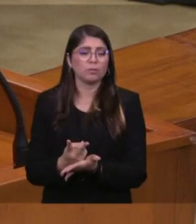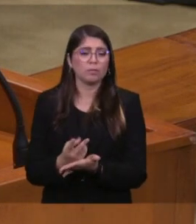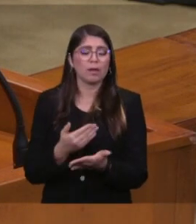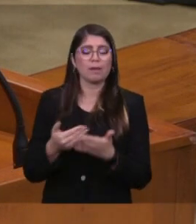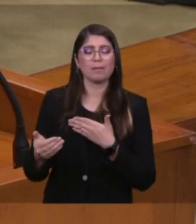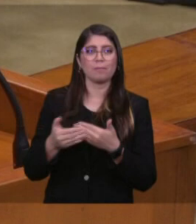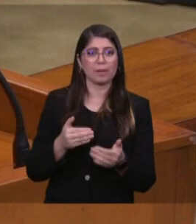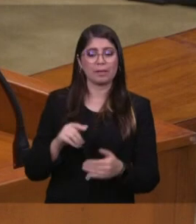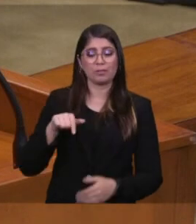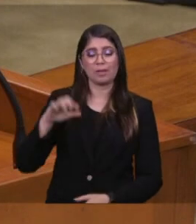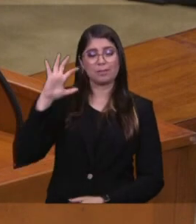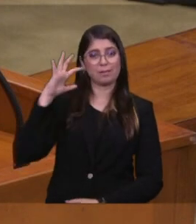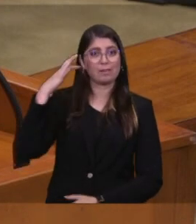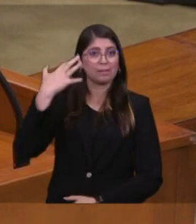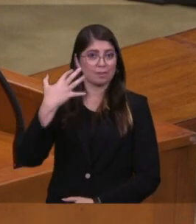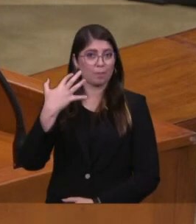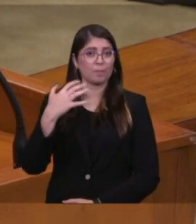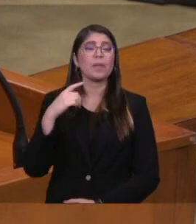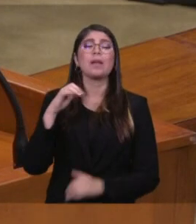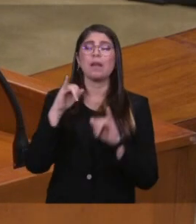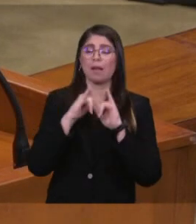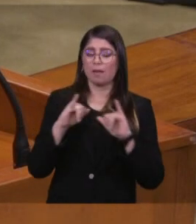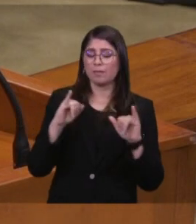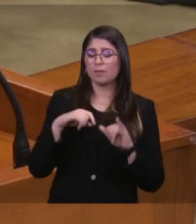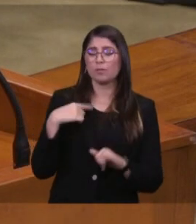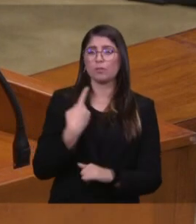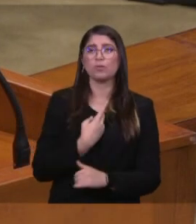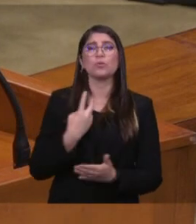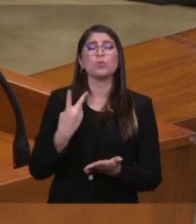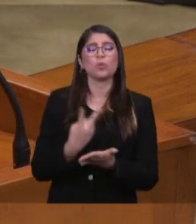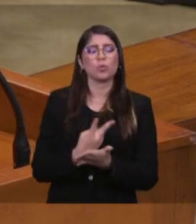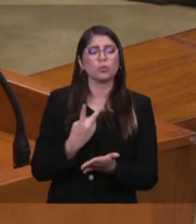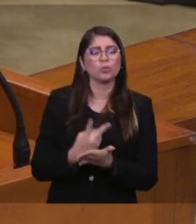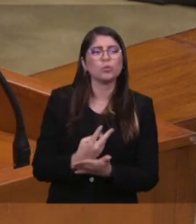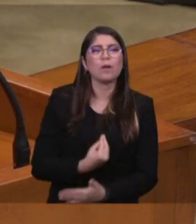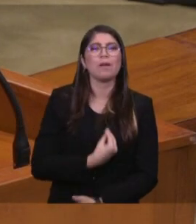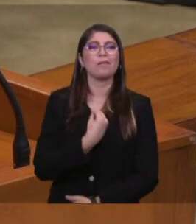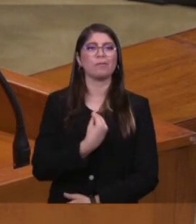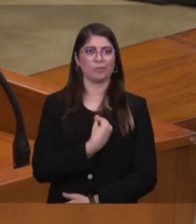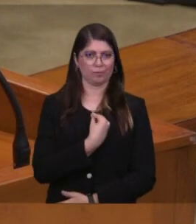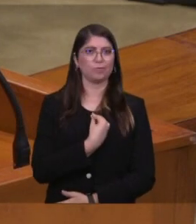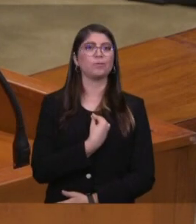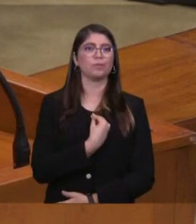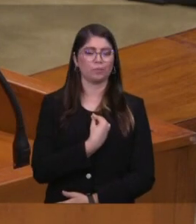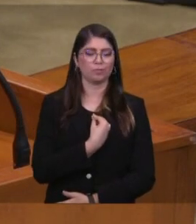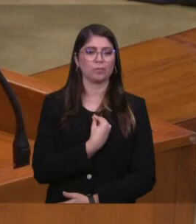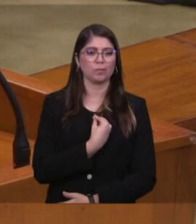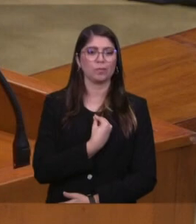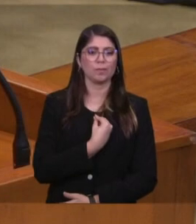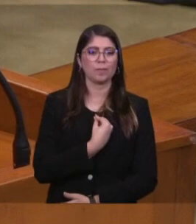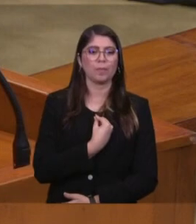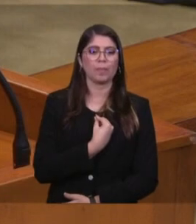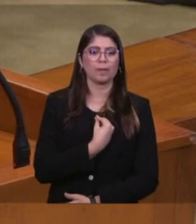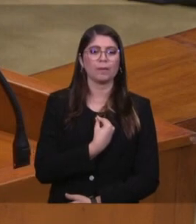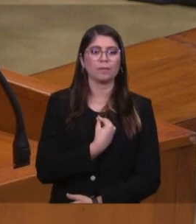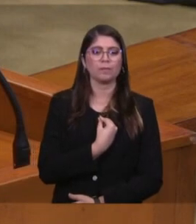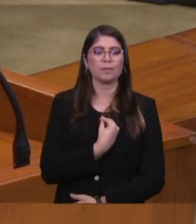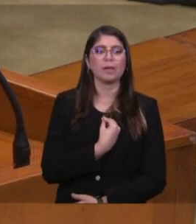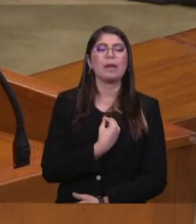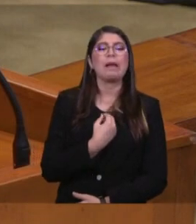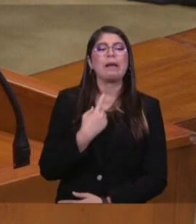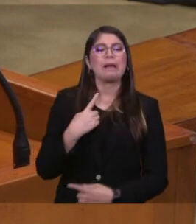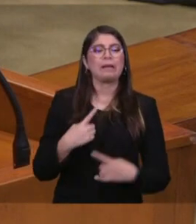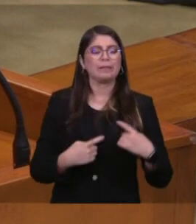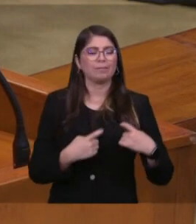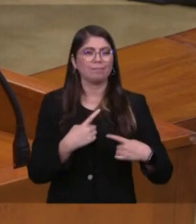desse julgamento. Como temos dito, continuaremos vivas, continuaremos vivos, dançando na praça de guerra que